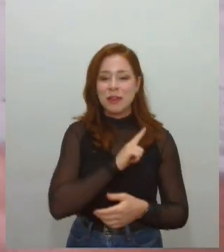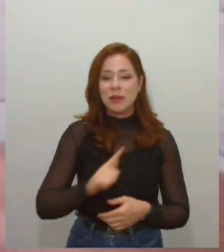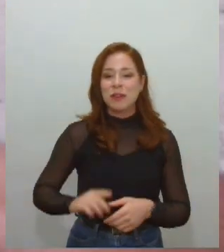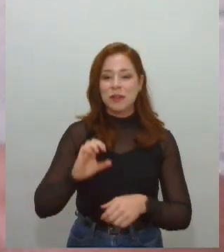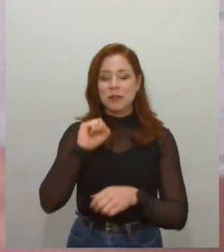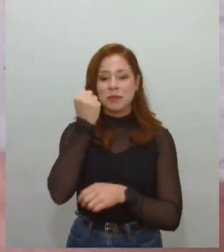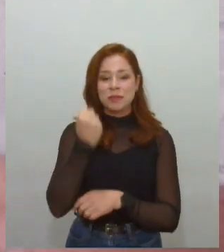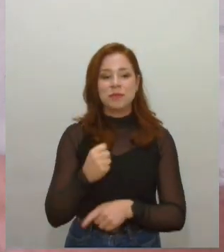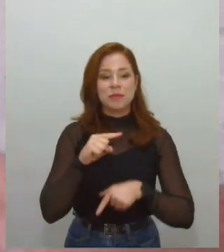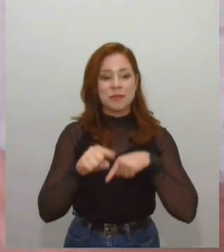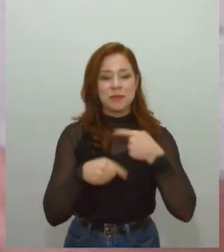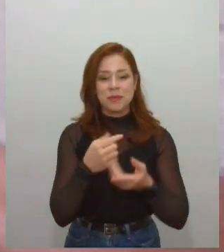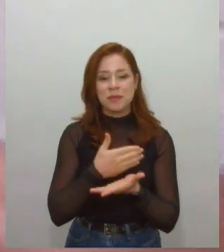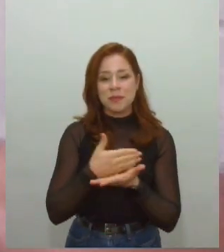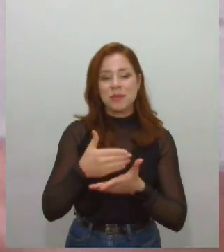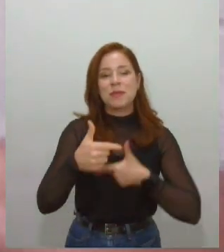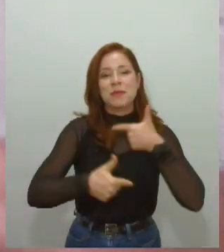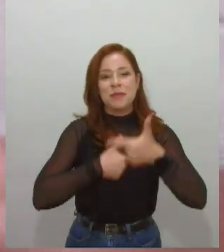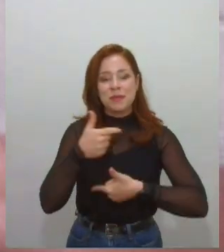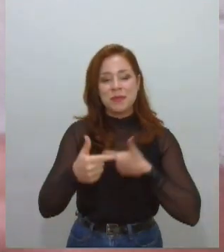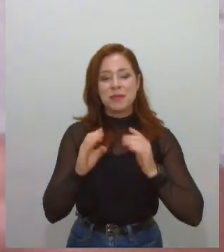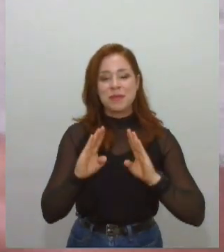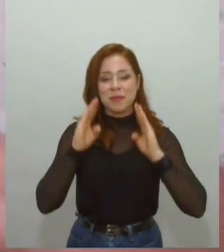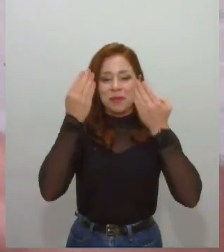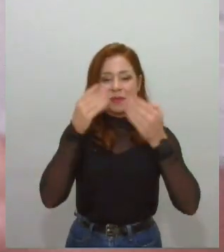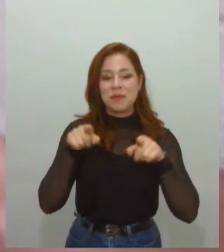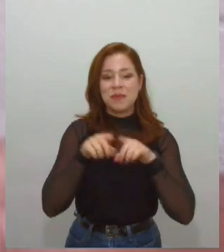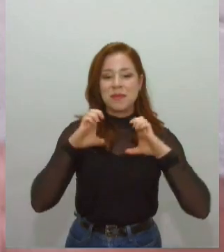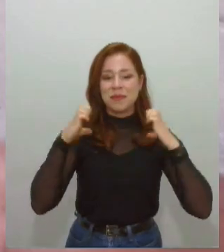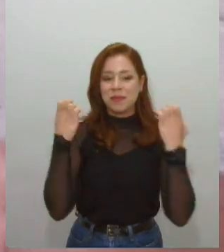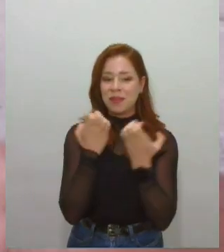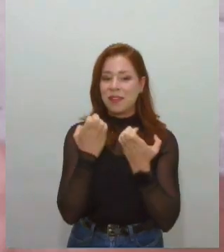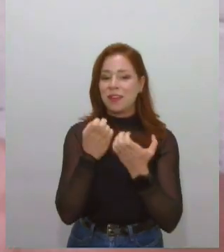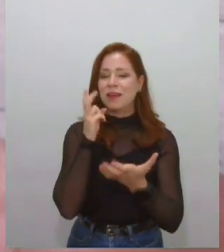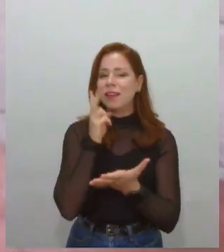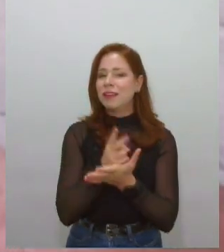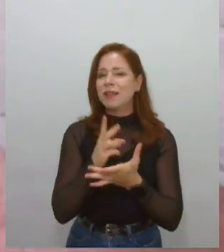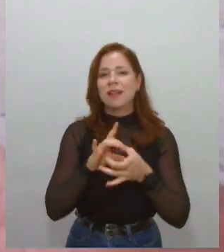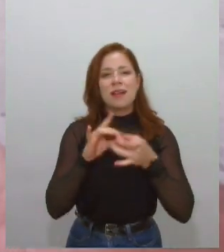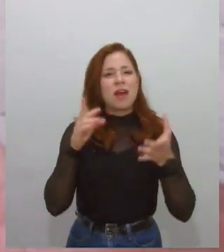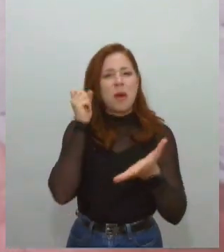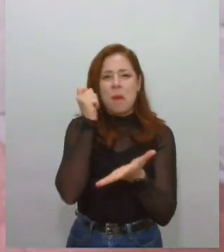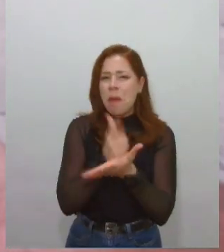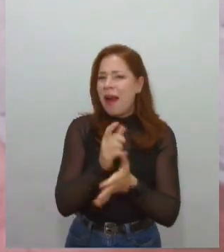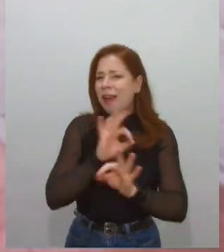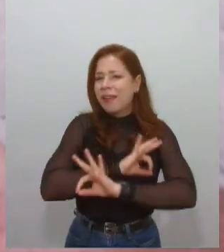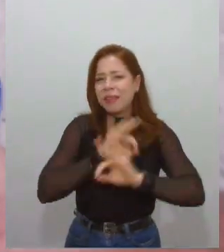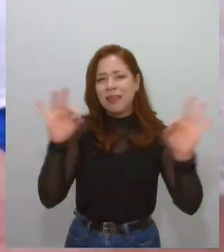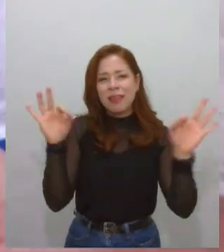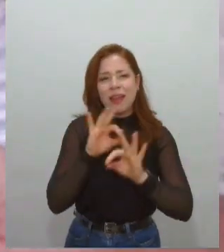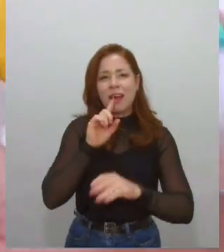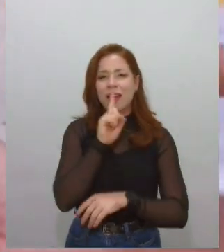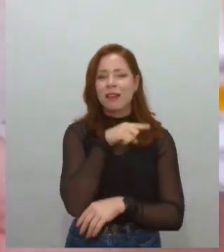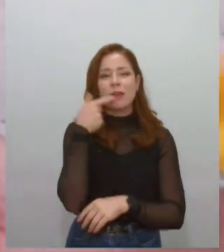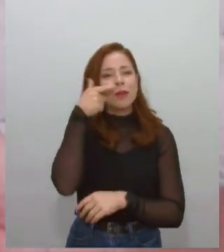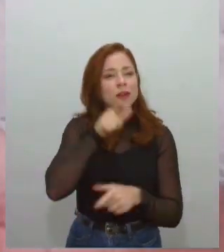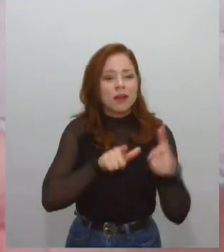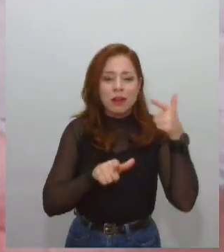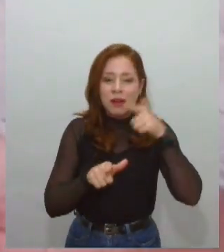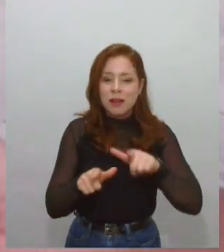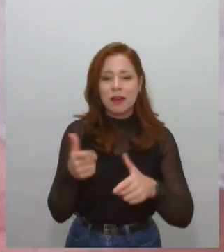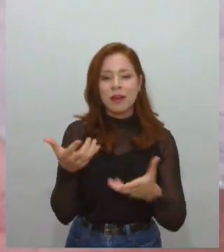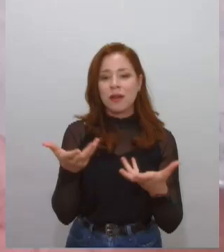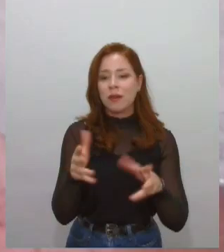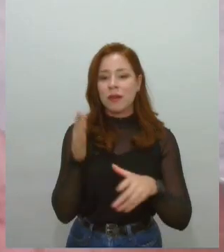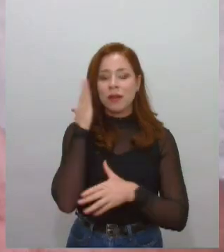trabalhar sobre festa, evento, eles não empatam a gente trabalhar, eles não cobram nada e a renda entra, eles não querem saber quantas entra, mas ele sempre